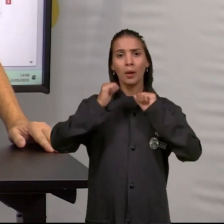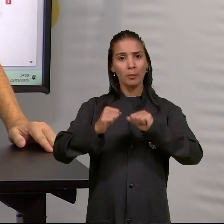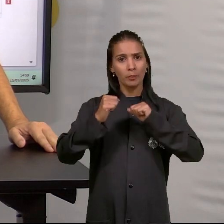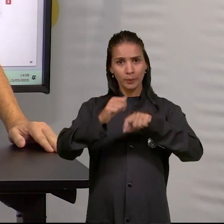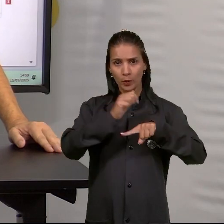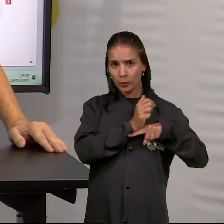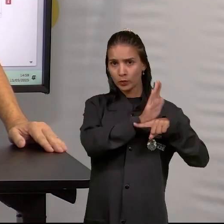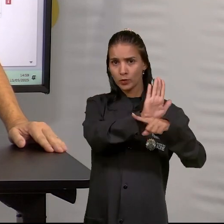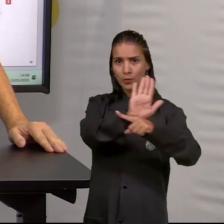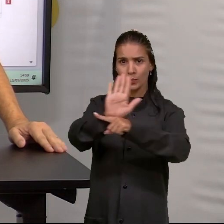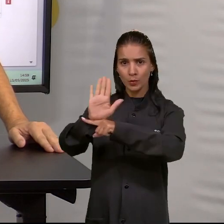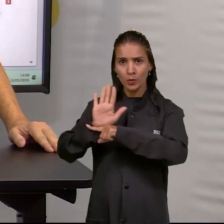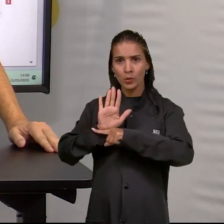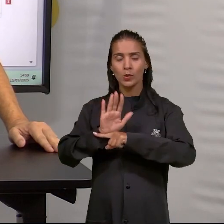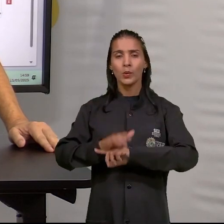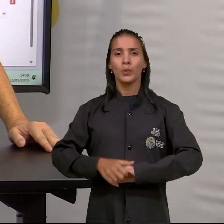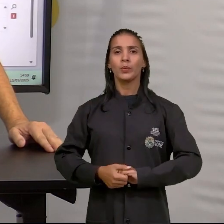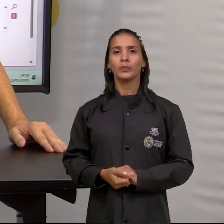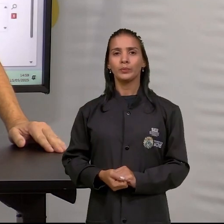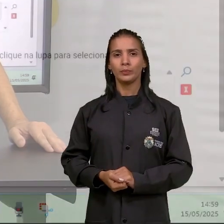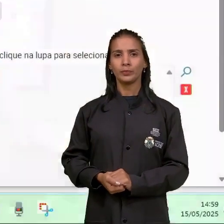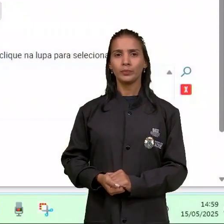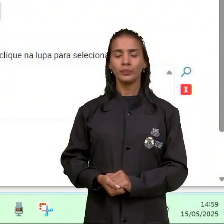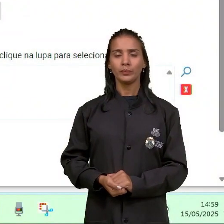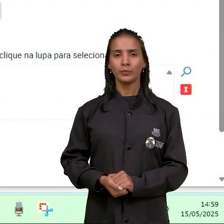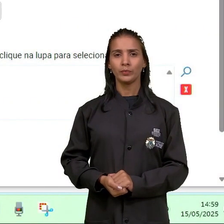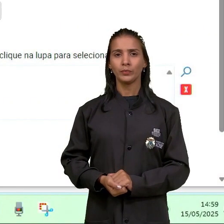documento, ok?